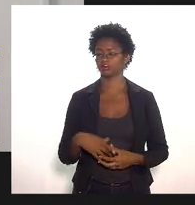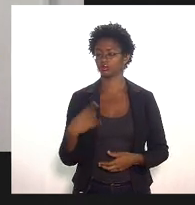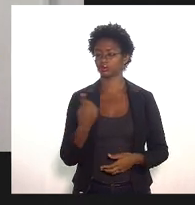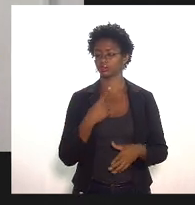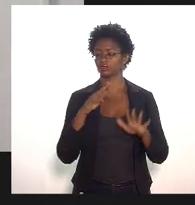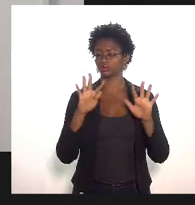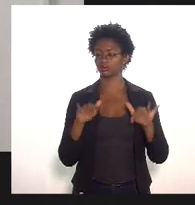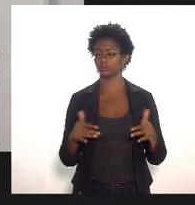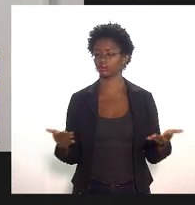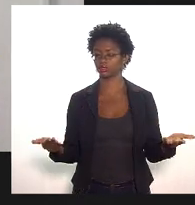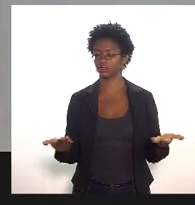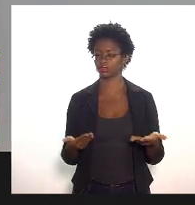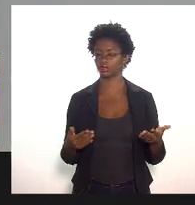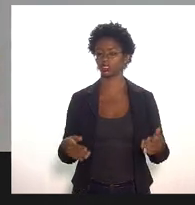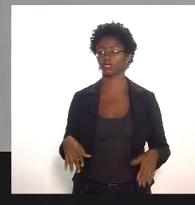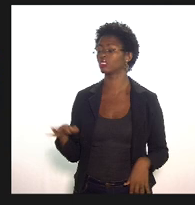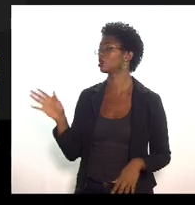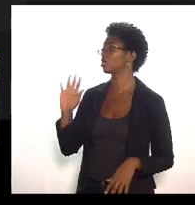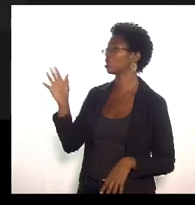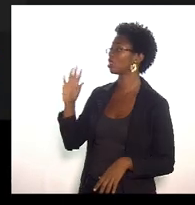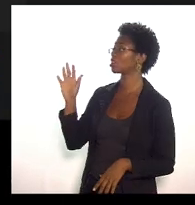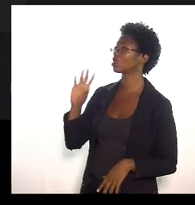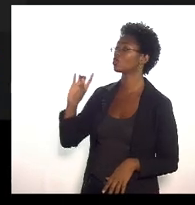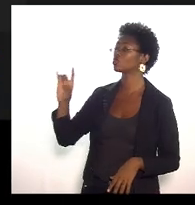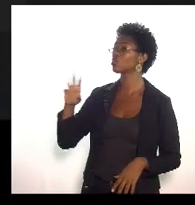concluir aí pelo final? Só dar um retorno.